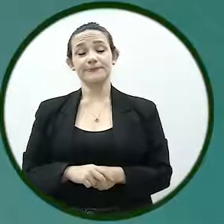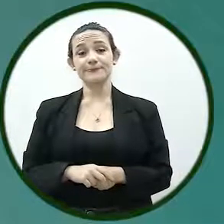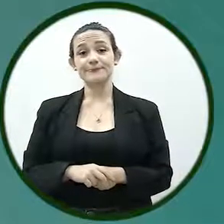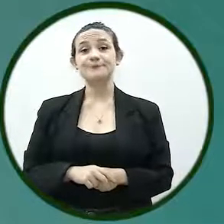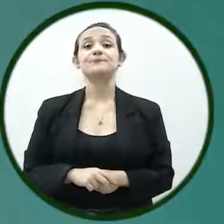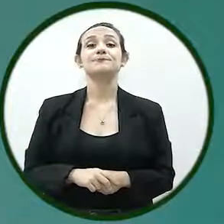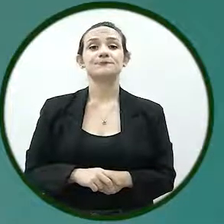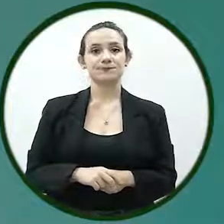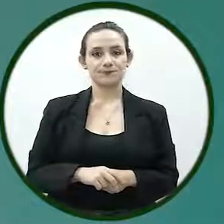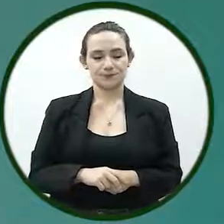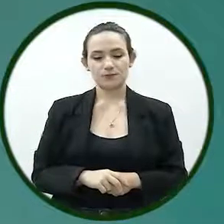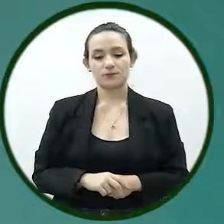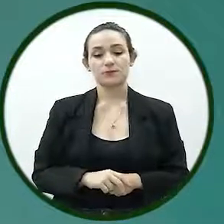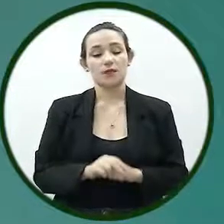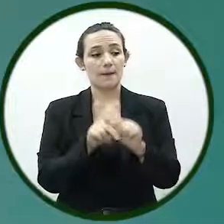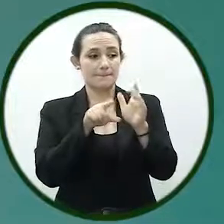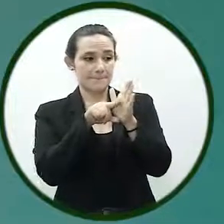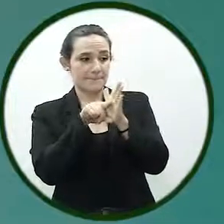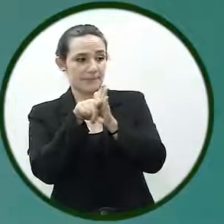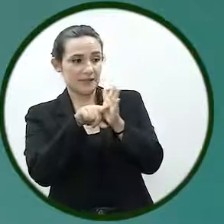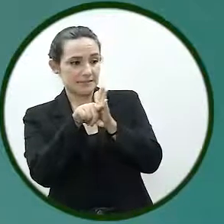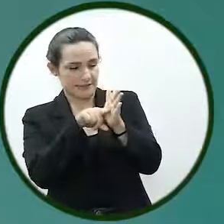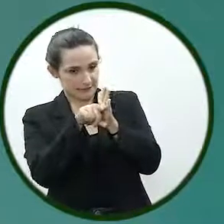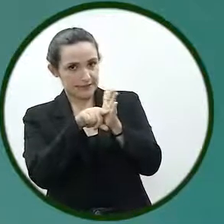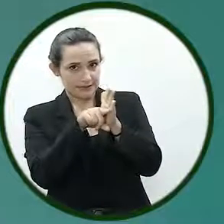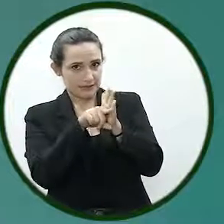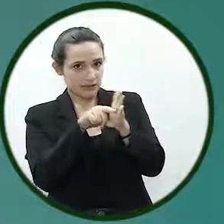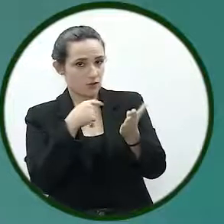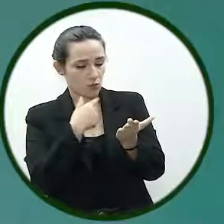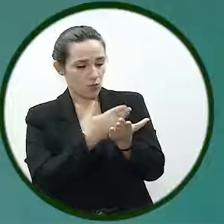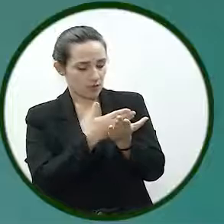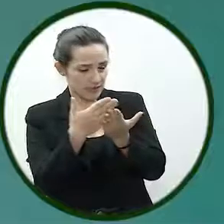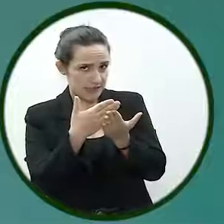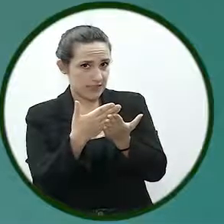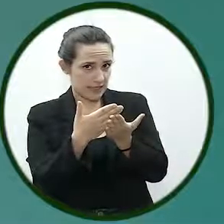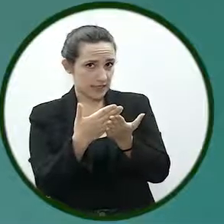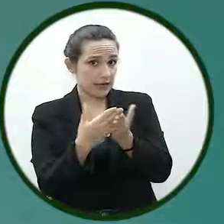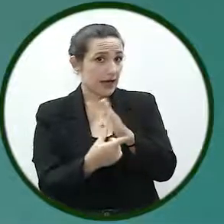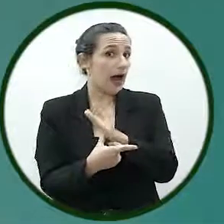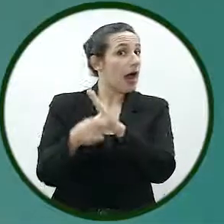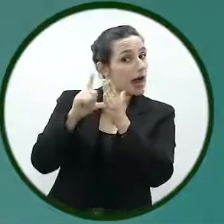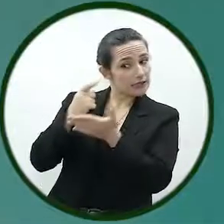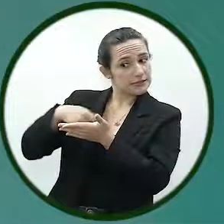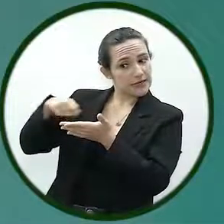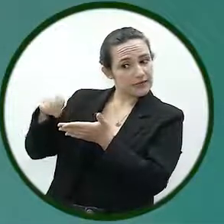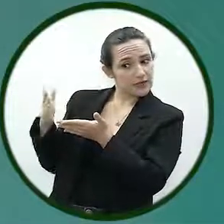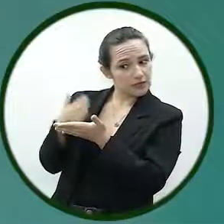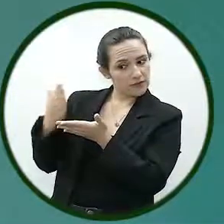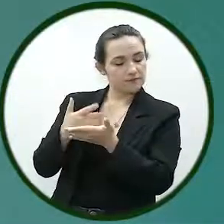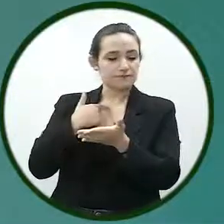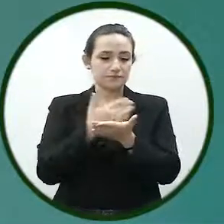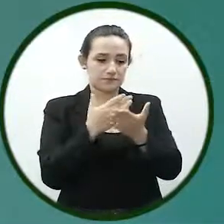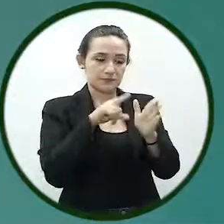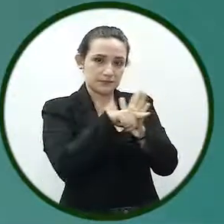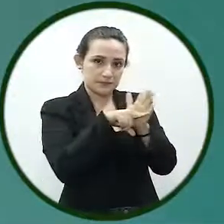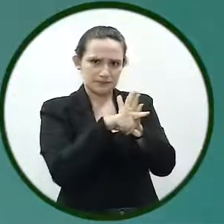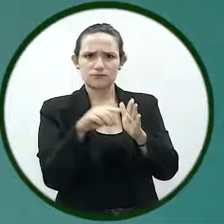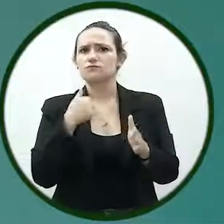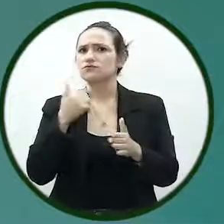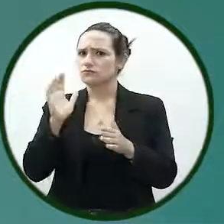O processo de pesquisa para chegar nesse livro começou da seguinte maneira. Eu trabalhei em várias regiões de